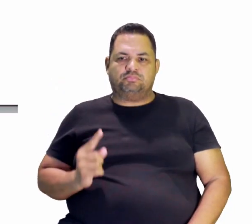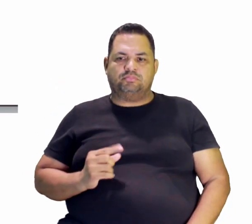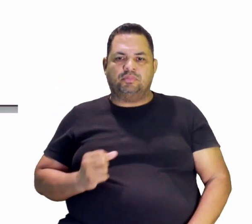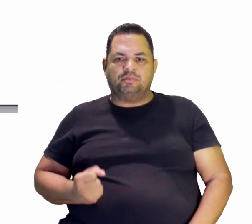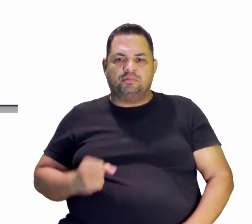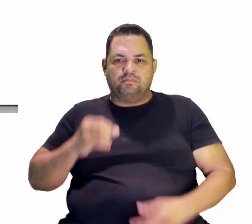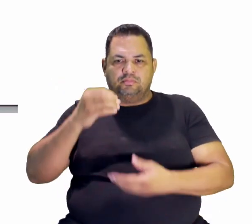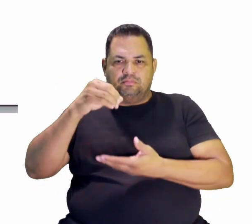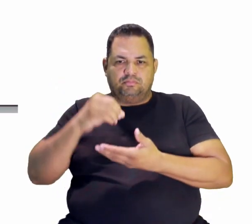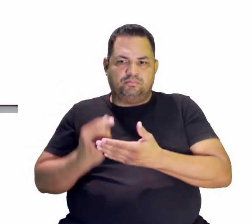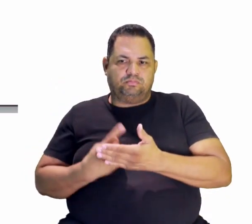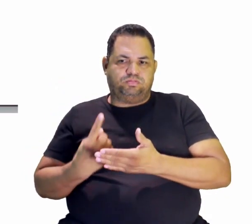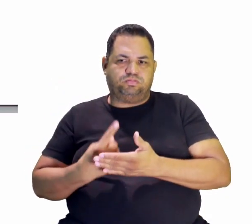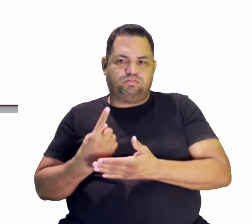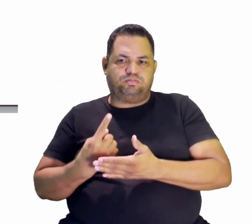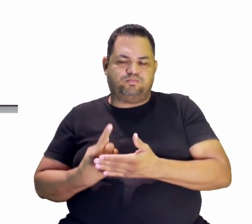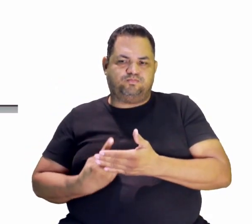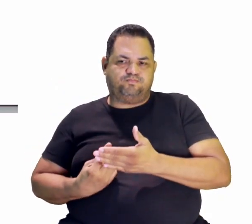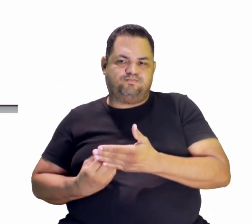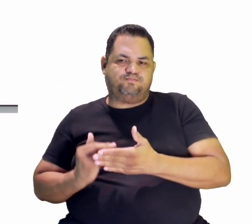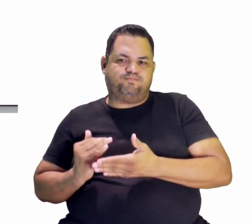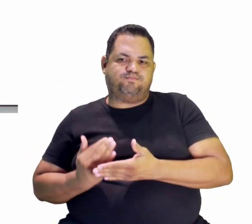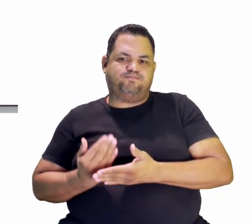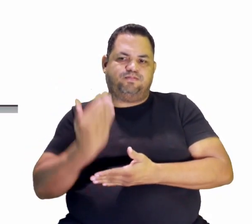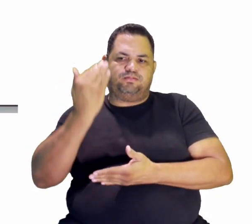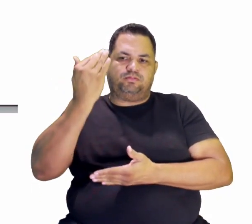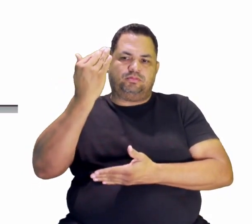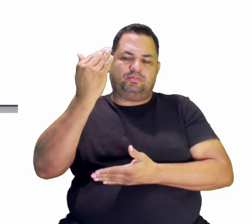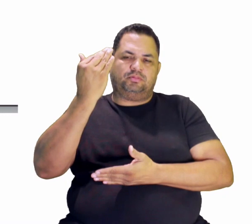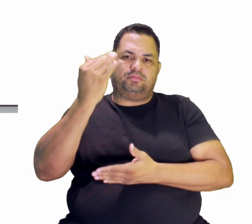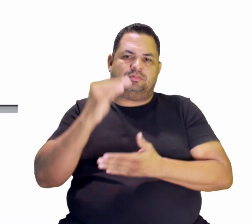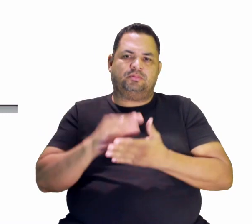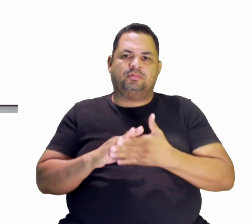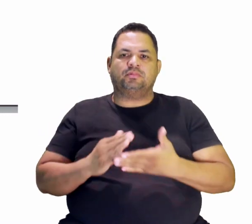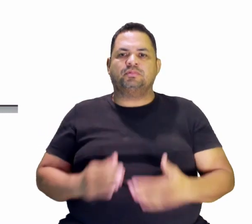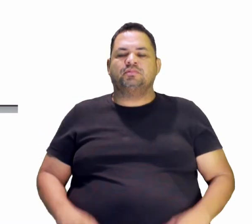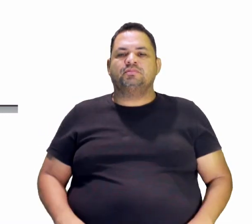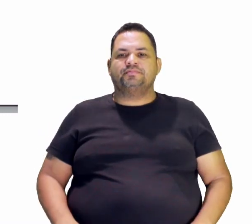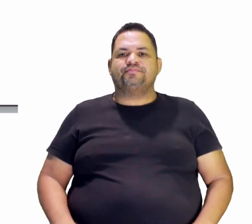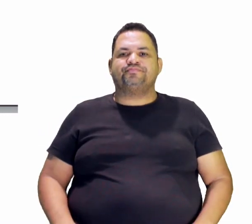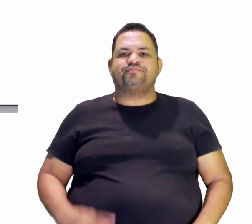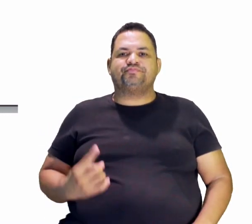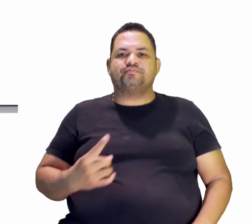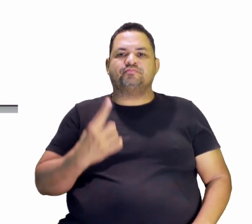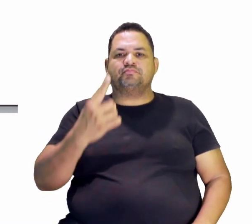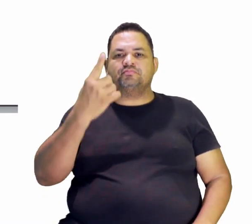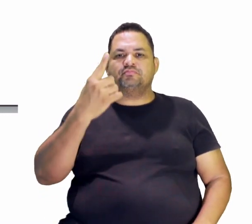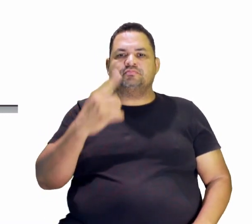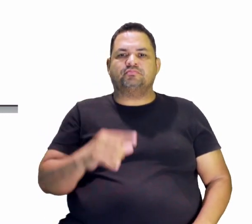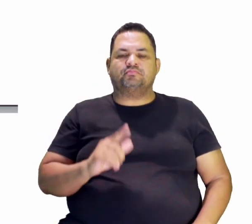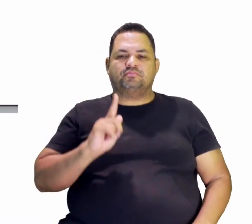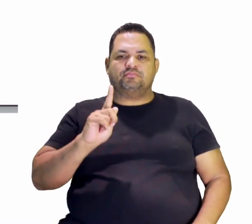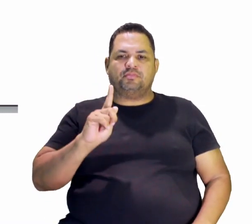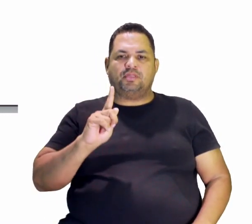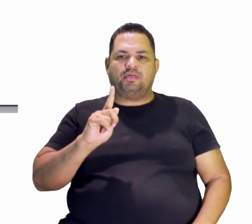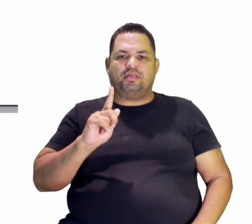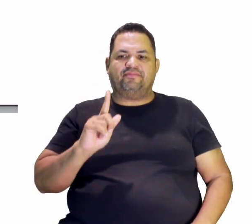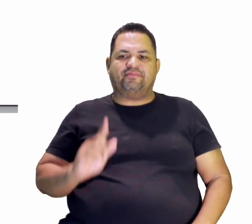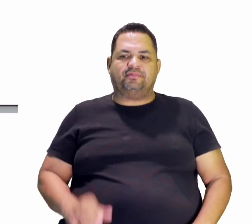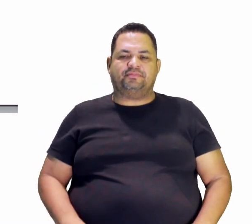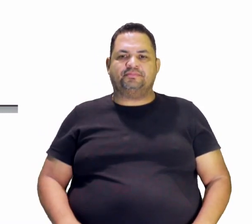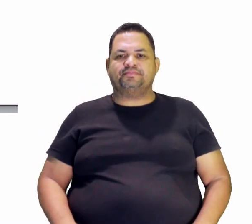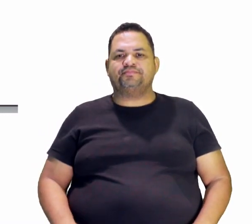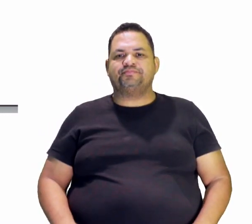impulsionou, teve aceleração. A partir daqui, a única aceleração que agiu é a aceleração da gravidade.